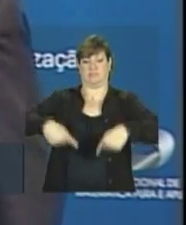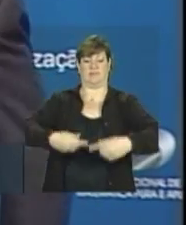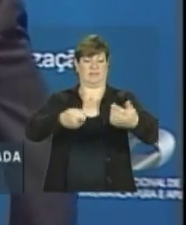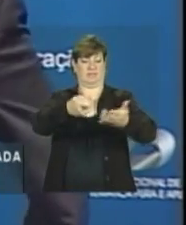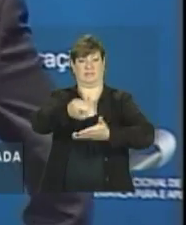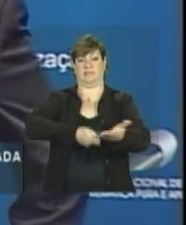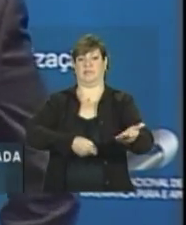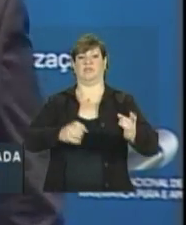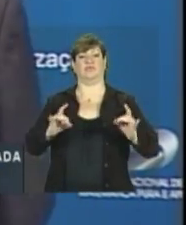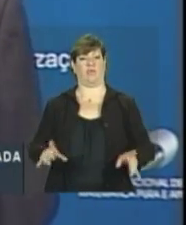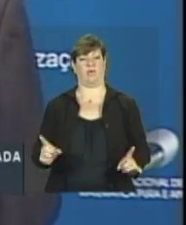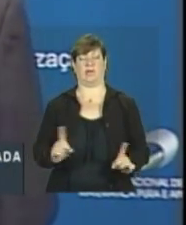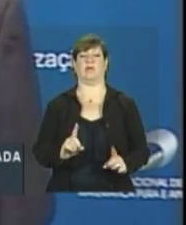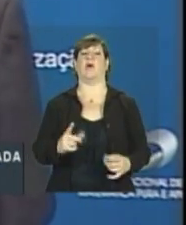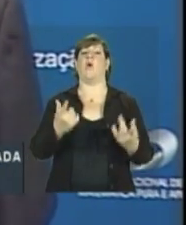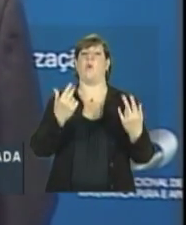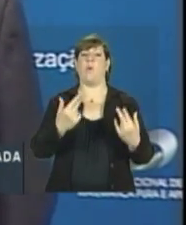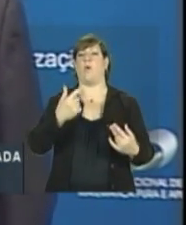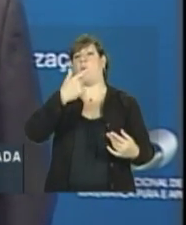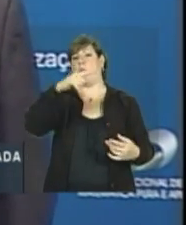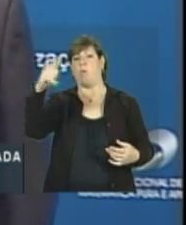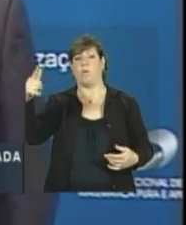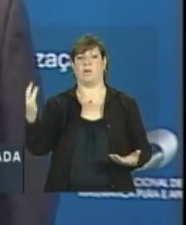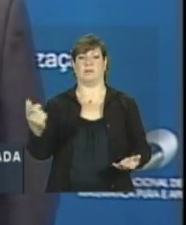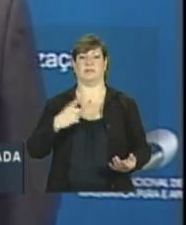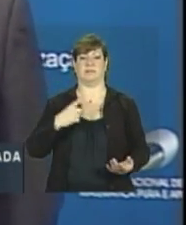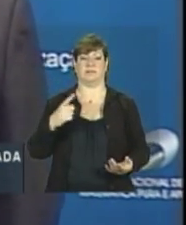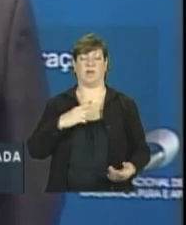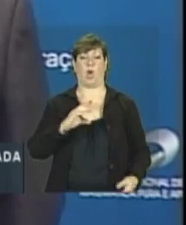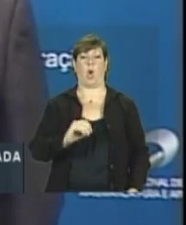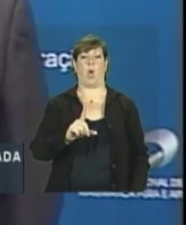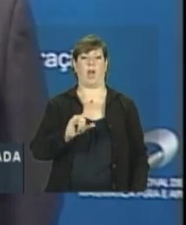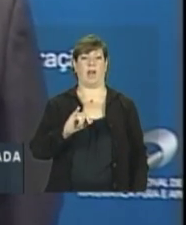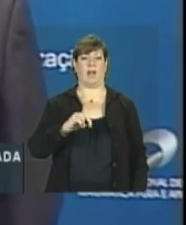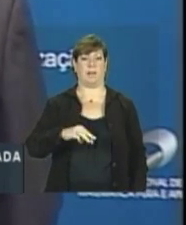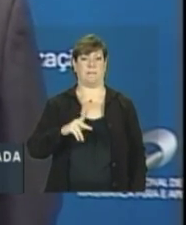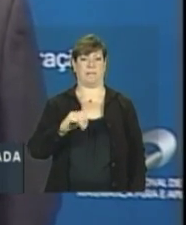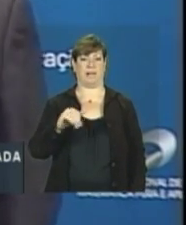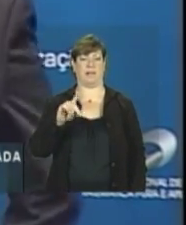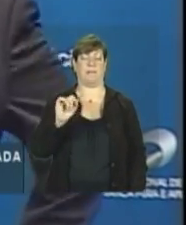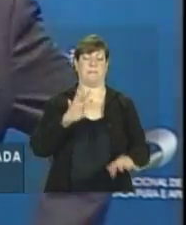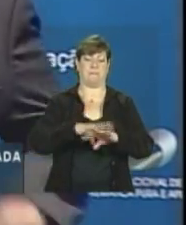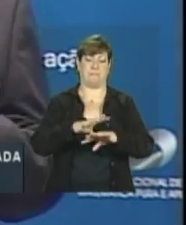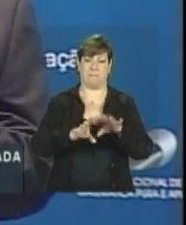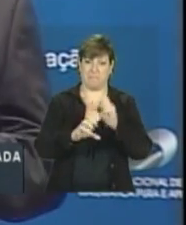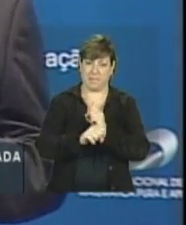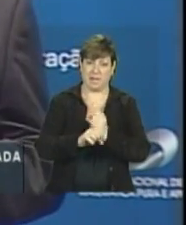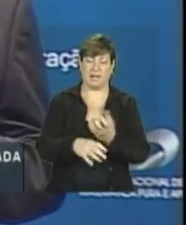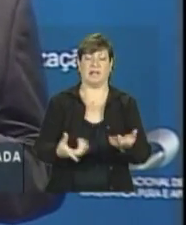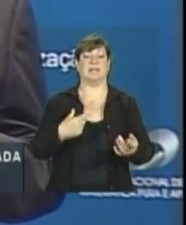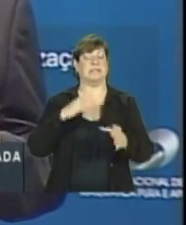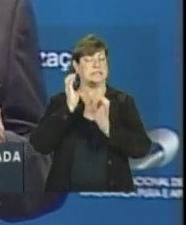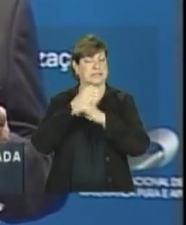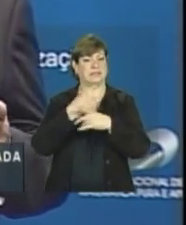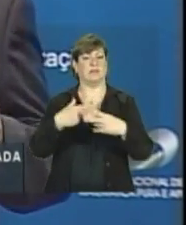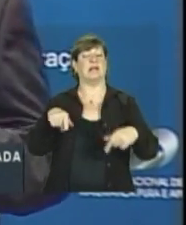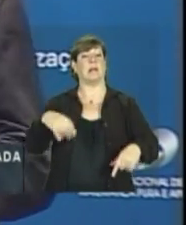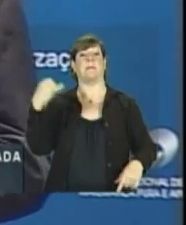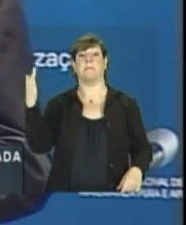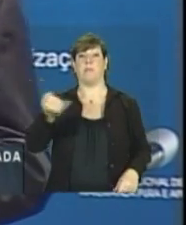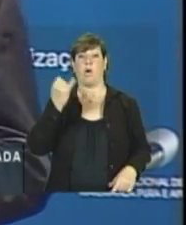também, Olimpíadas de Matemática, Olimpíadas de Ciência, são elementos importantes